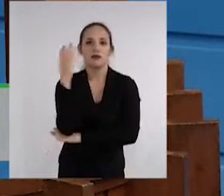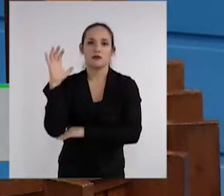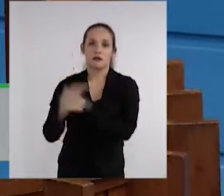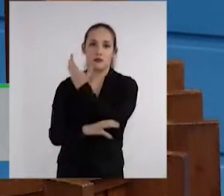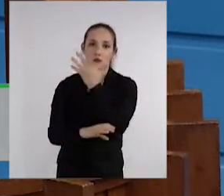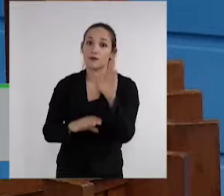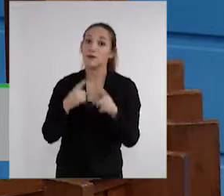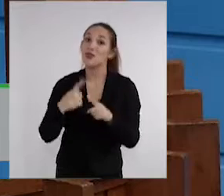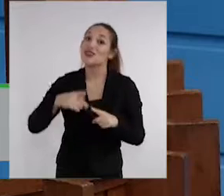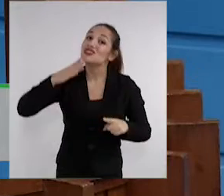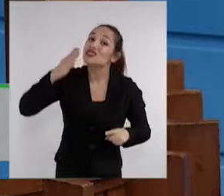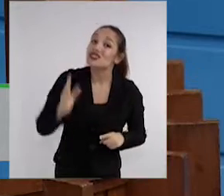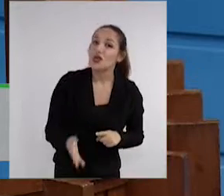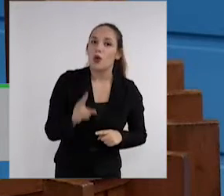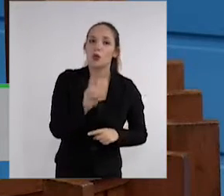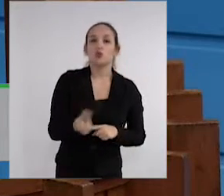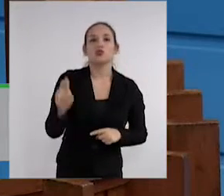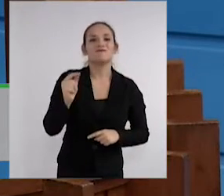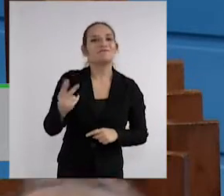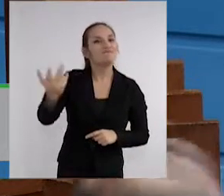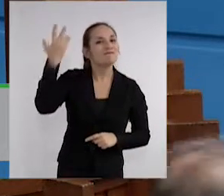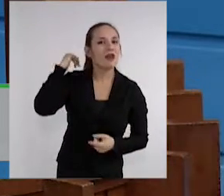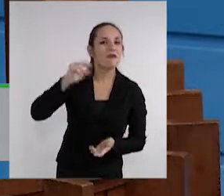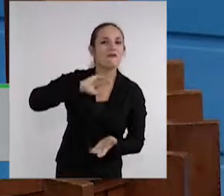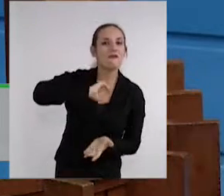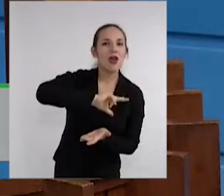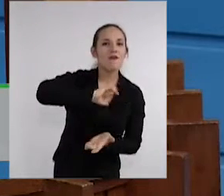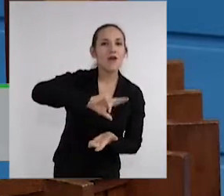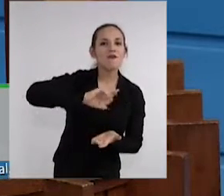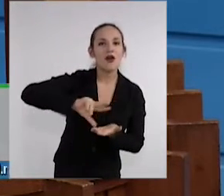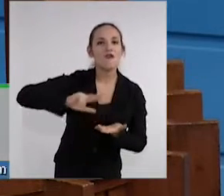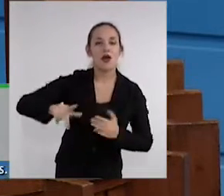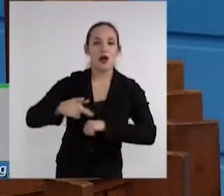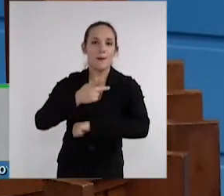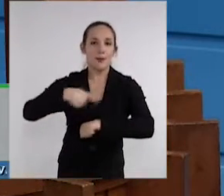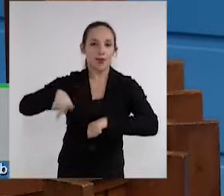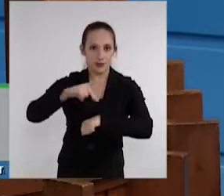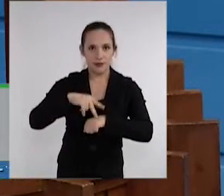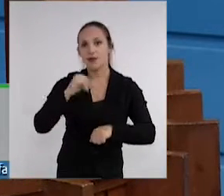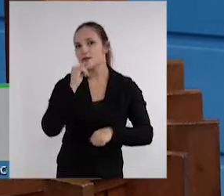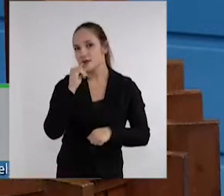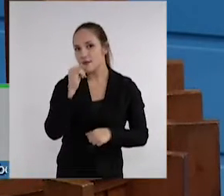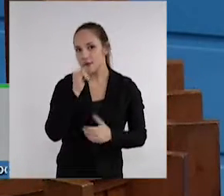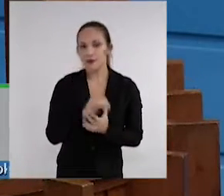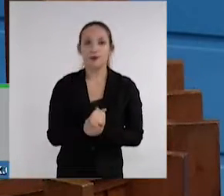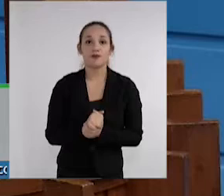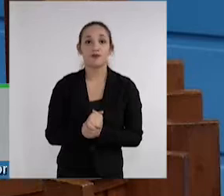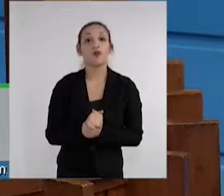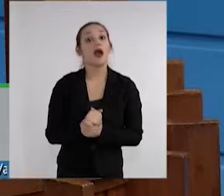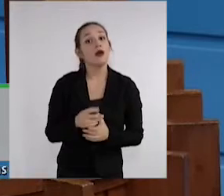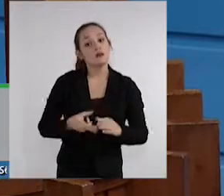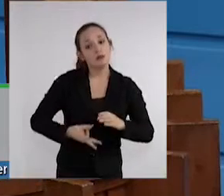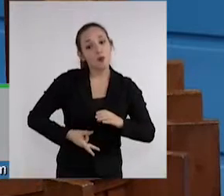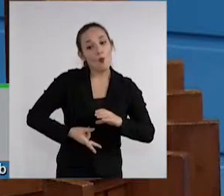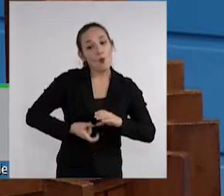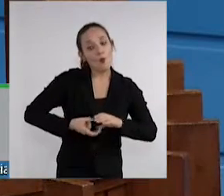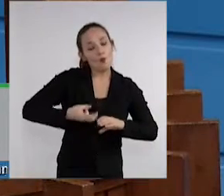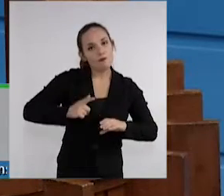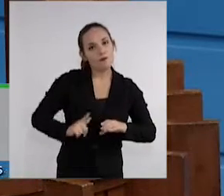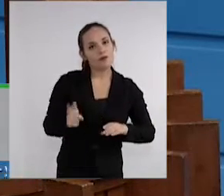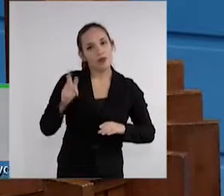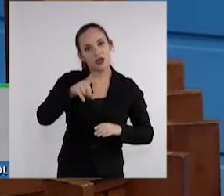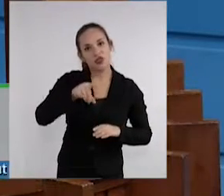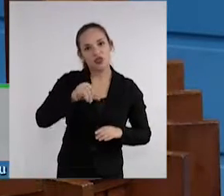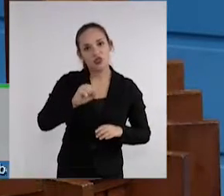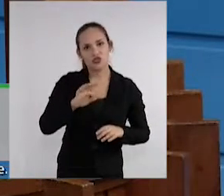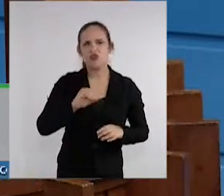foi utilizada em vários países, inclusive a extração do gás de xisto ela está proibida em vários países do